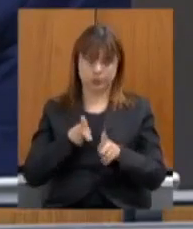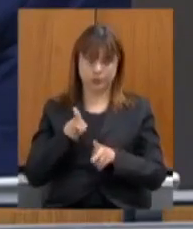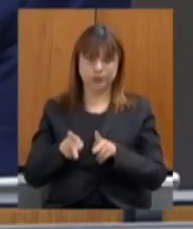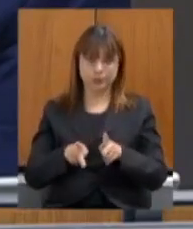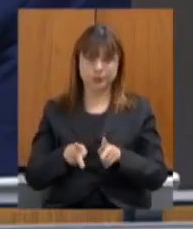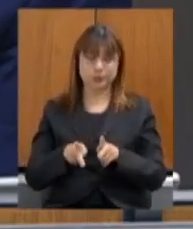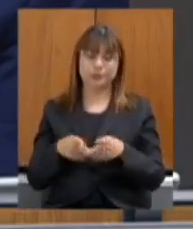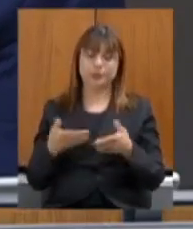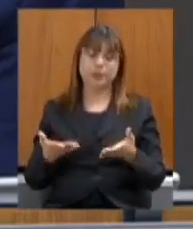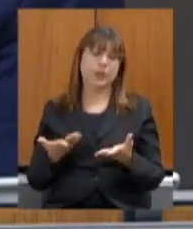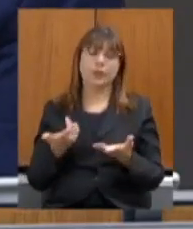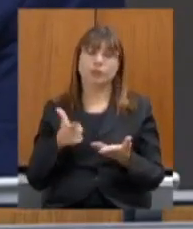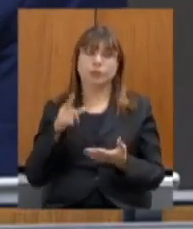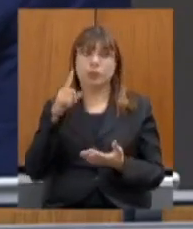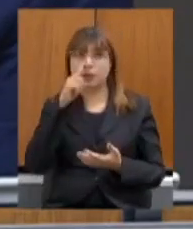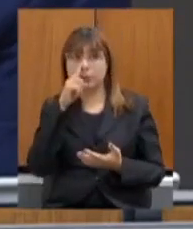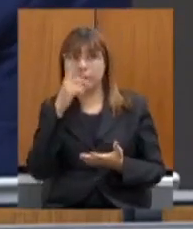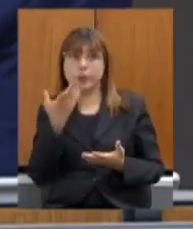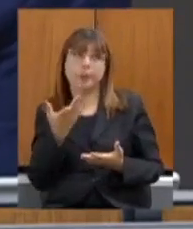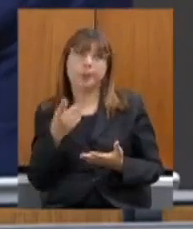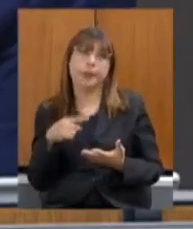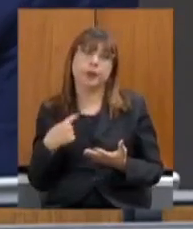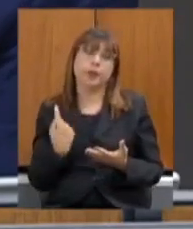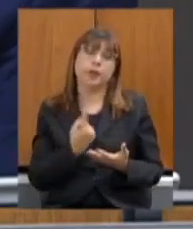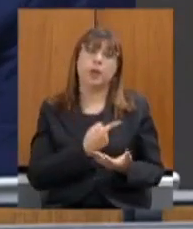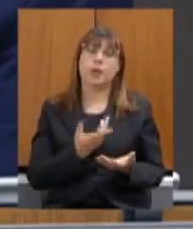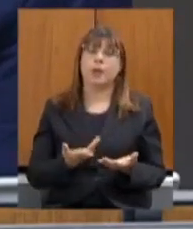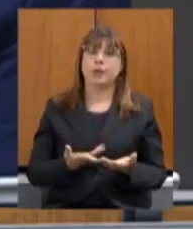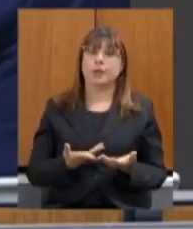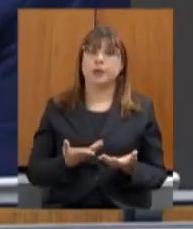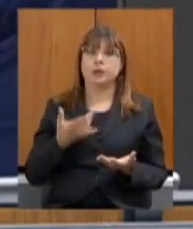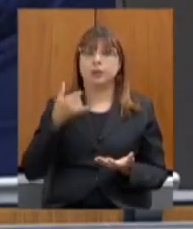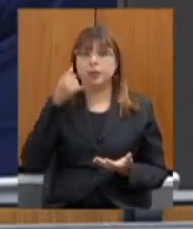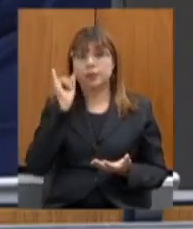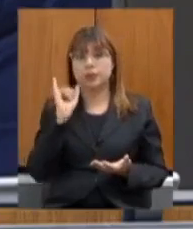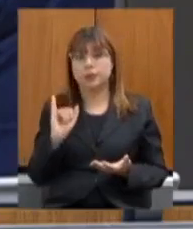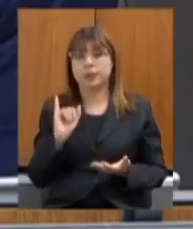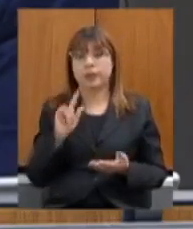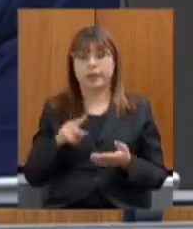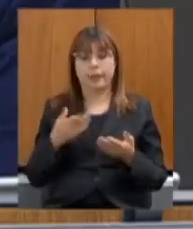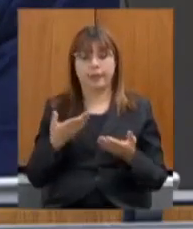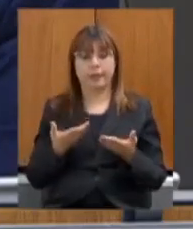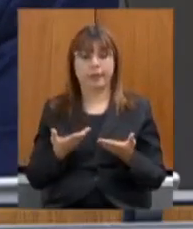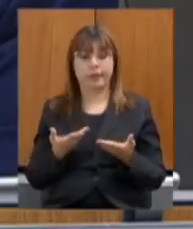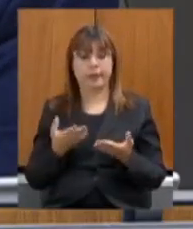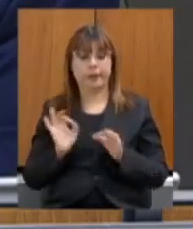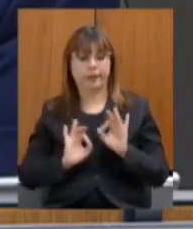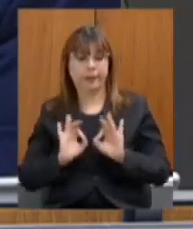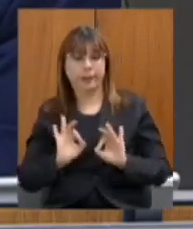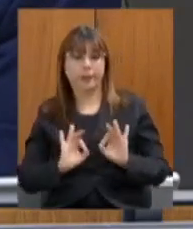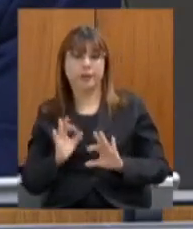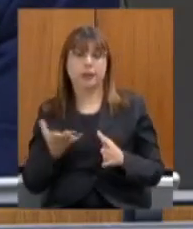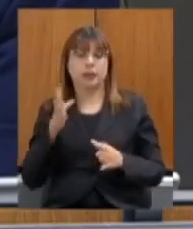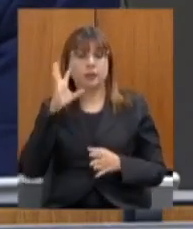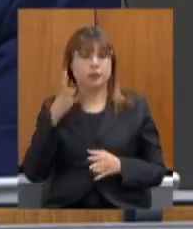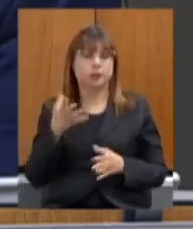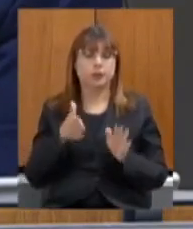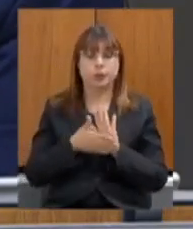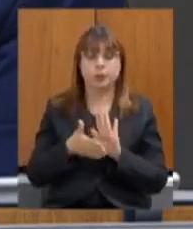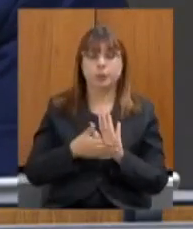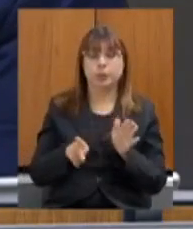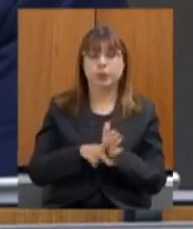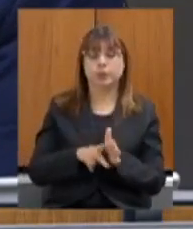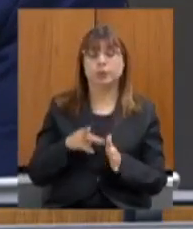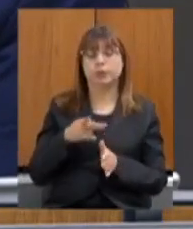Então, não há risco da gente suprimir da balança de decisão das propostas do governo do estado à